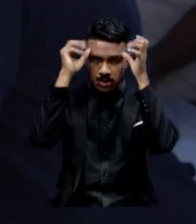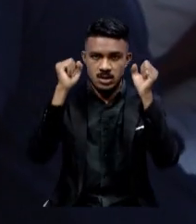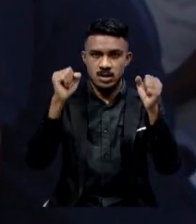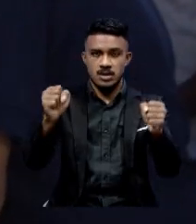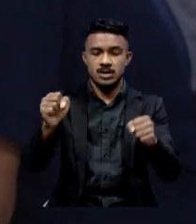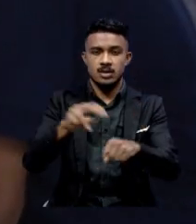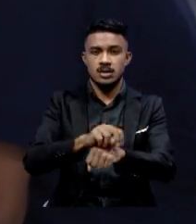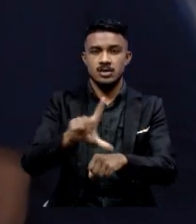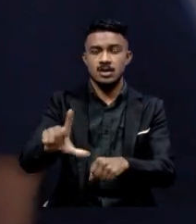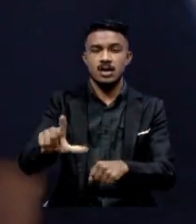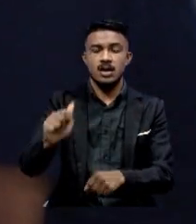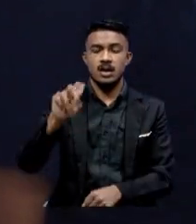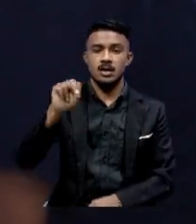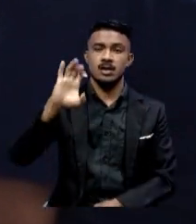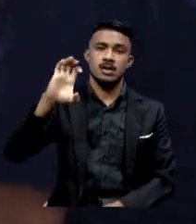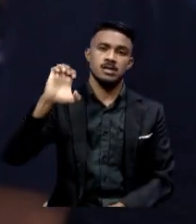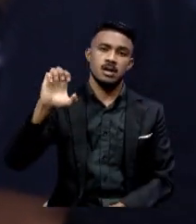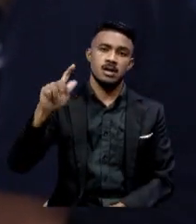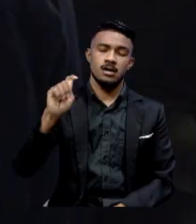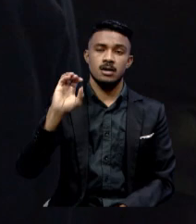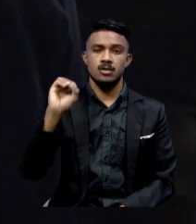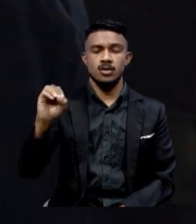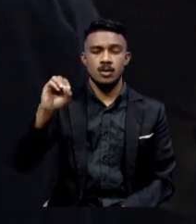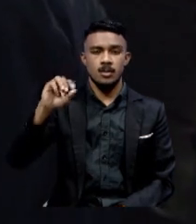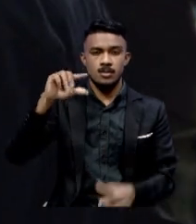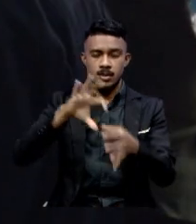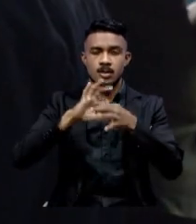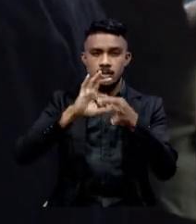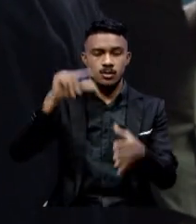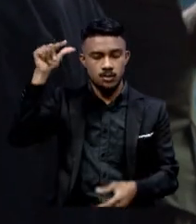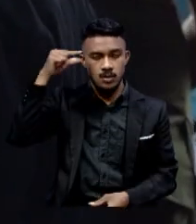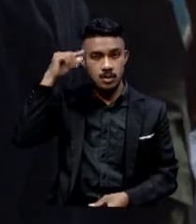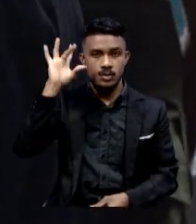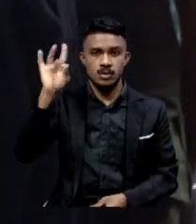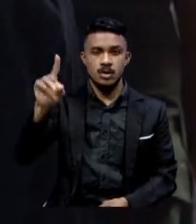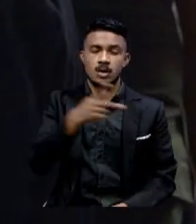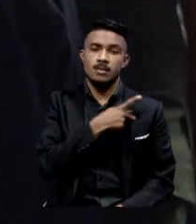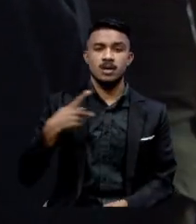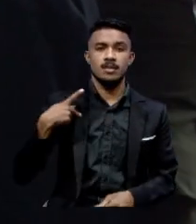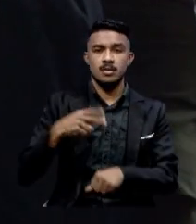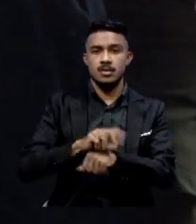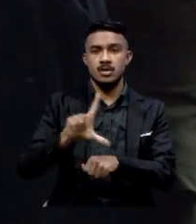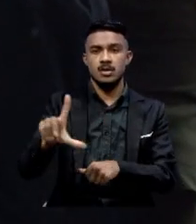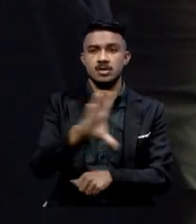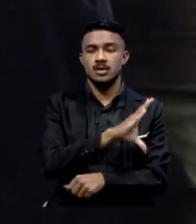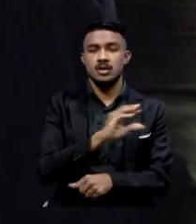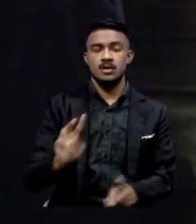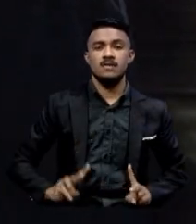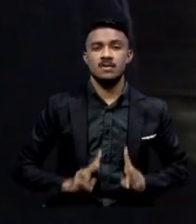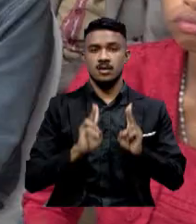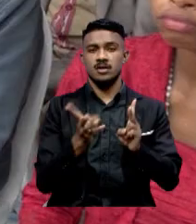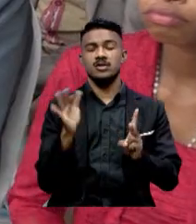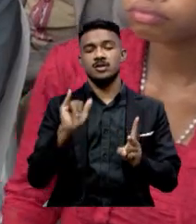Nacional, Aniceto Guterres, no membro 8º governo, membro do Parlamento Nacional, corpo diplomático,